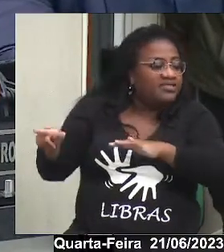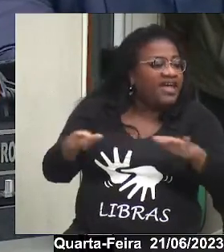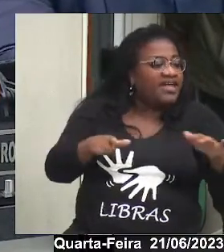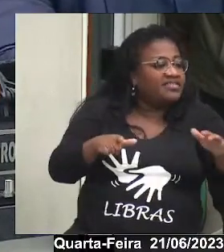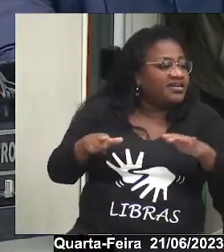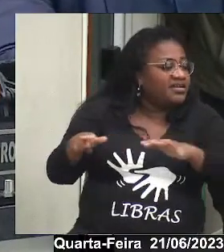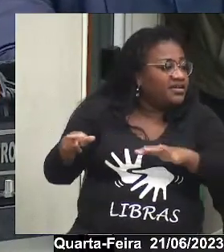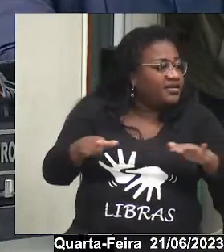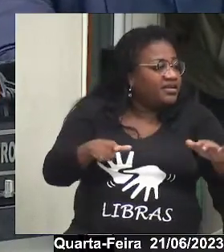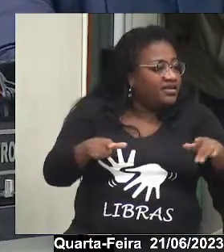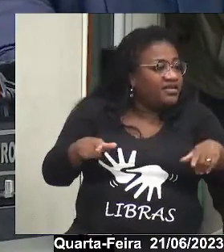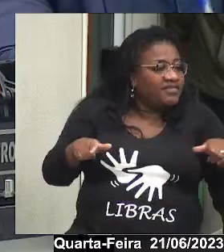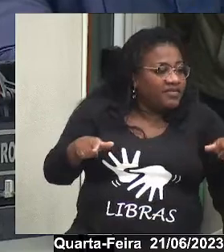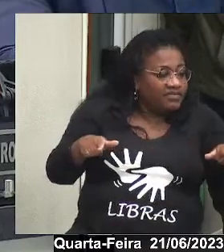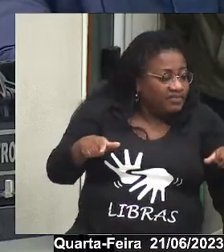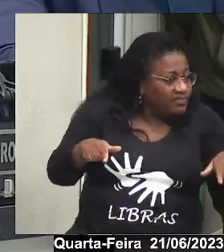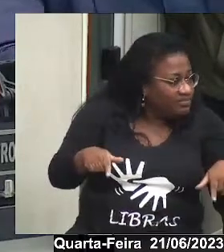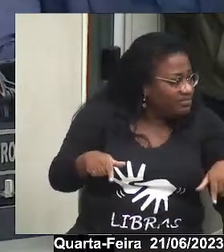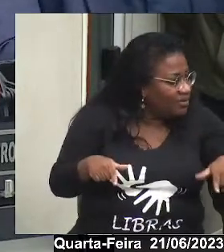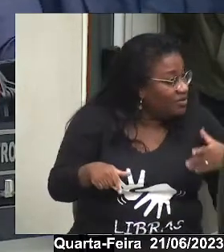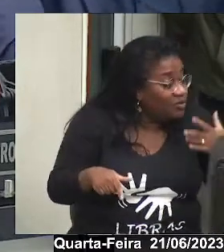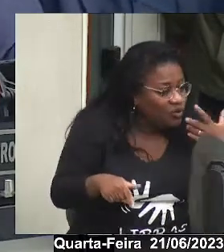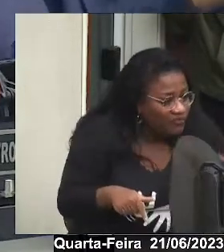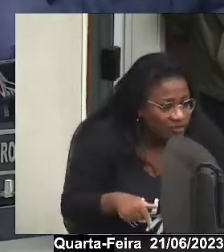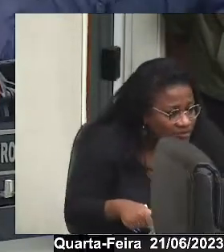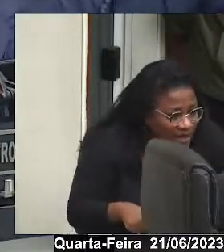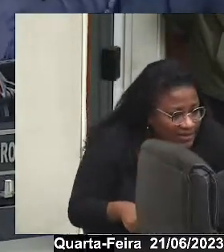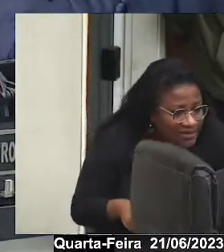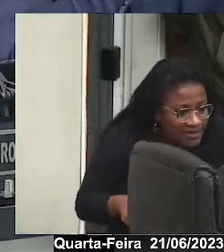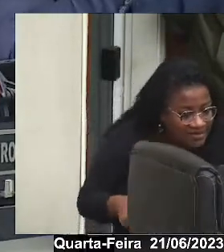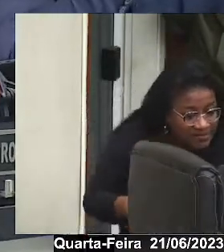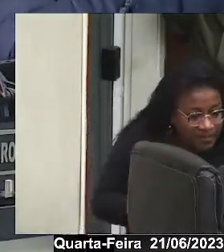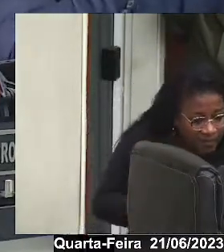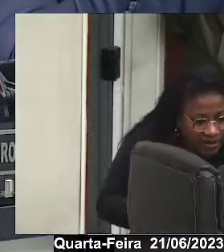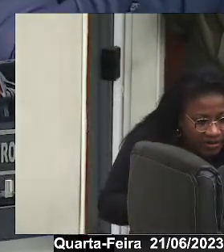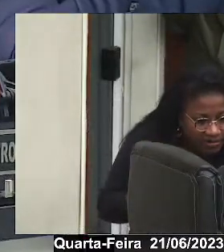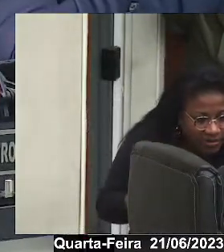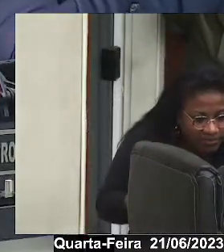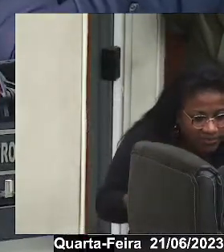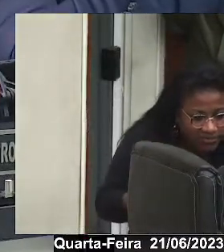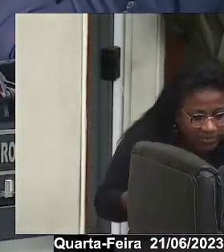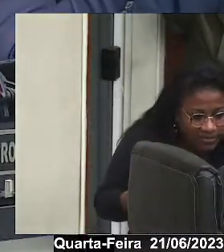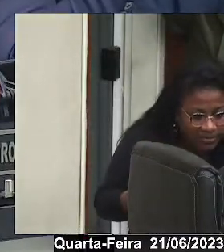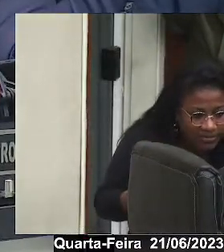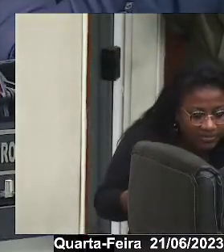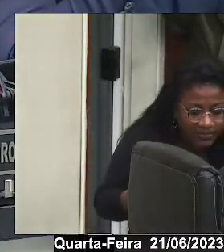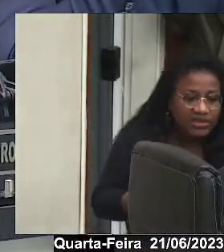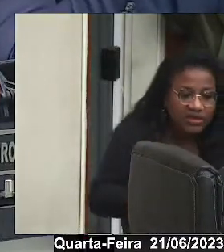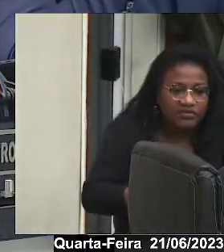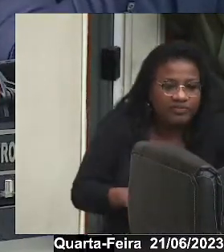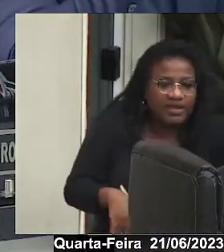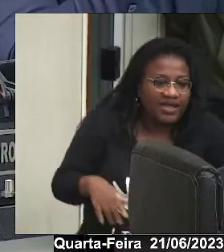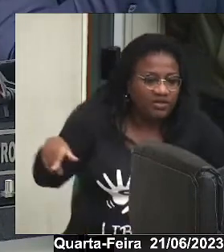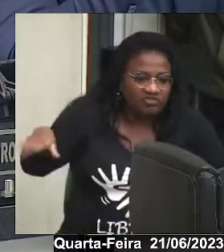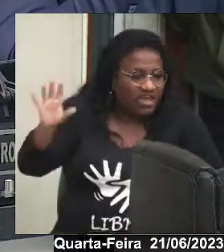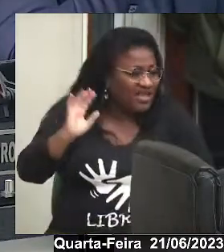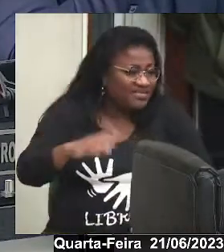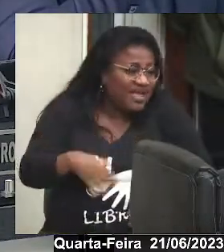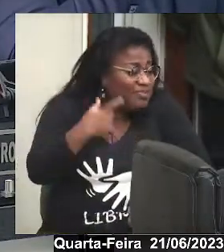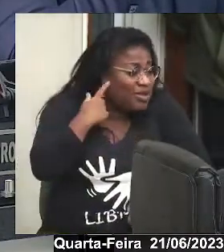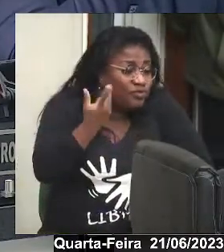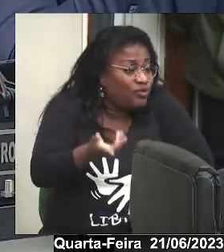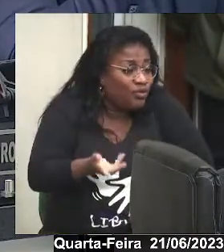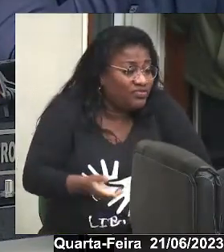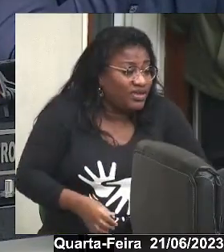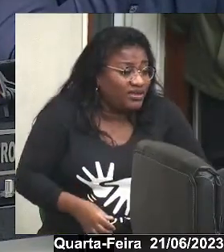têm o sonho aqui de jogar num grande clube, que é o Futebol Clube São Paulo, São Paulo Futebol Clube, né, que tem o